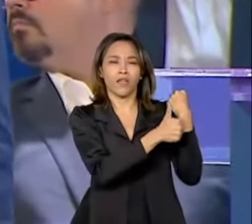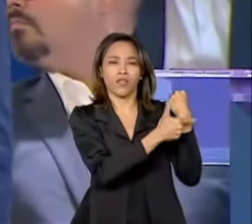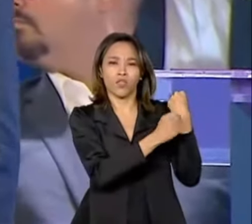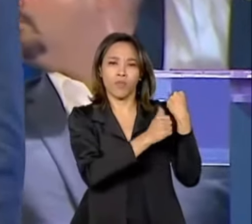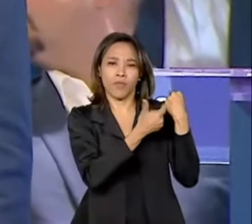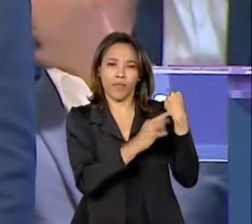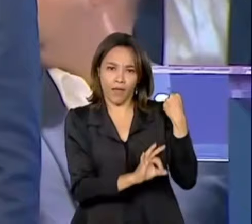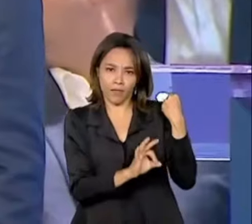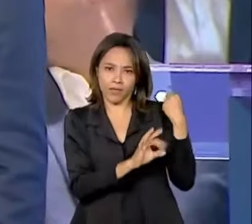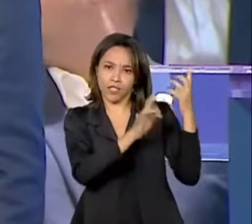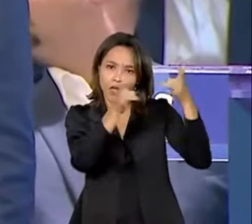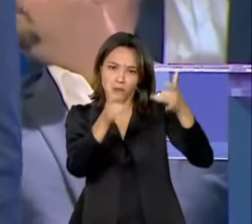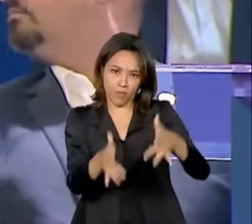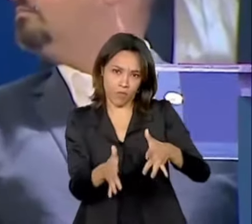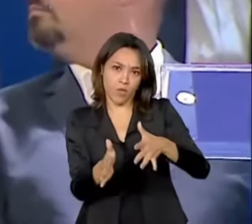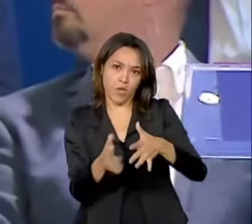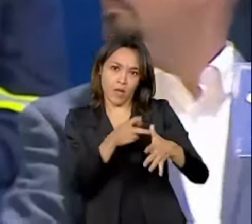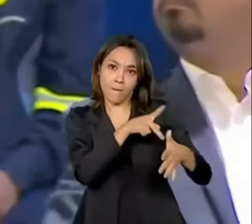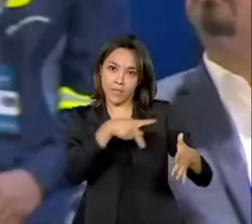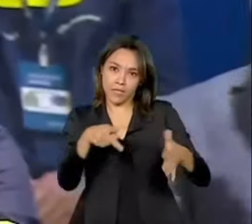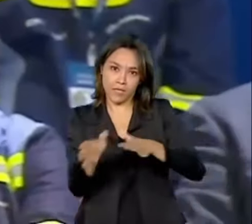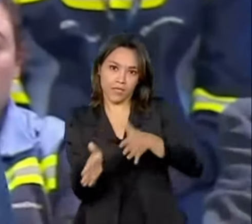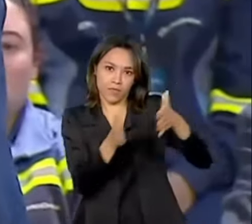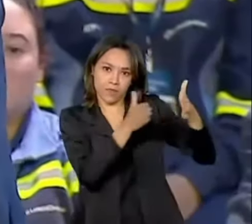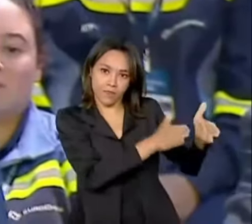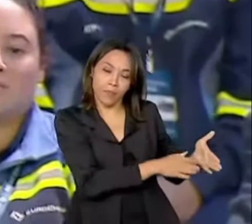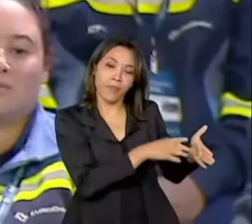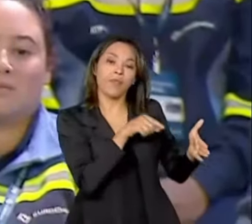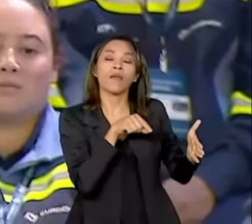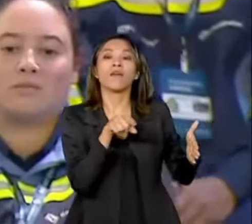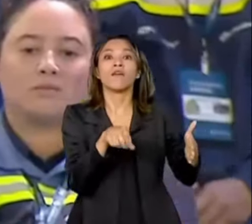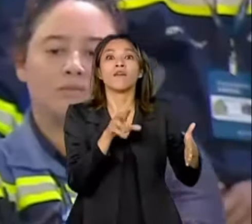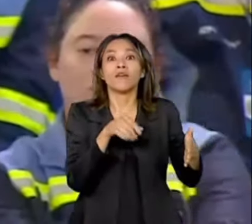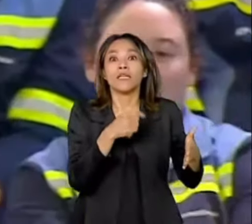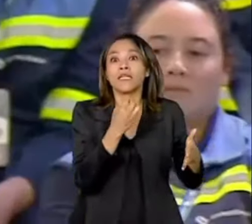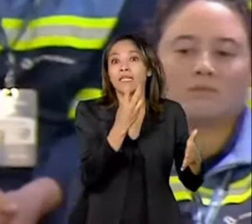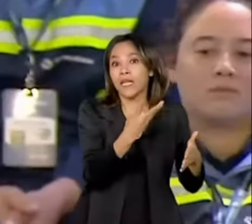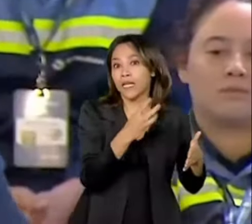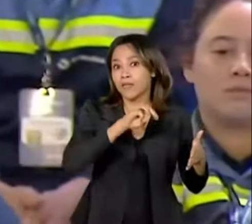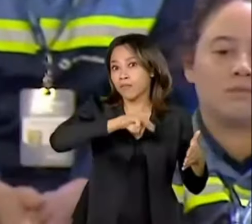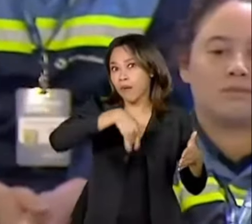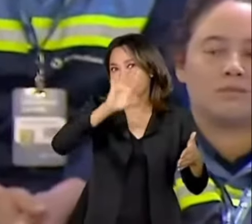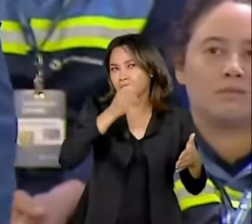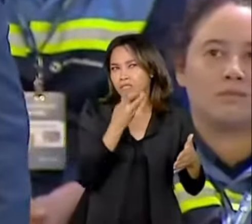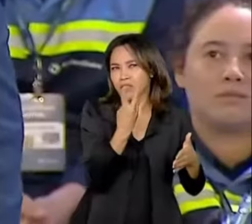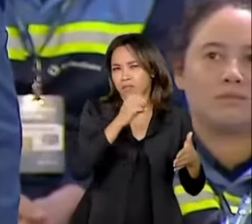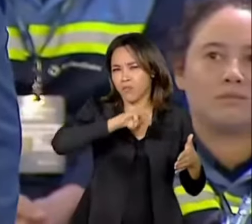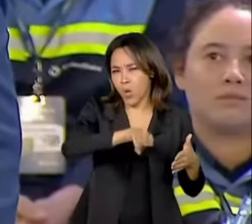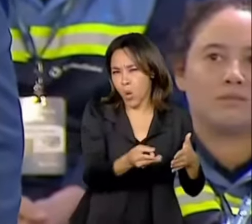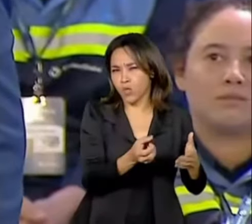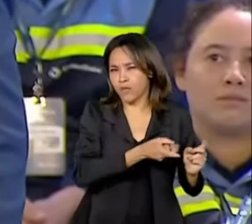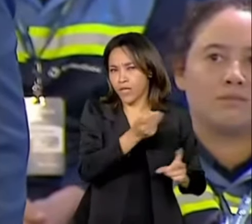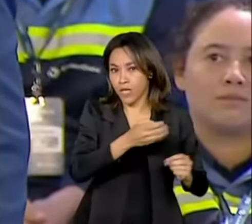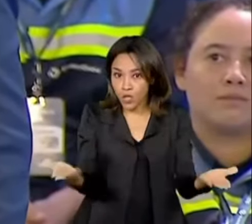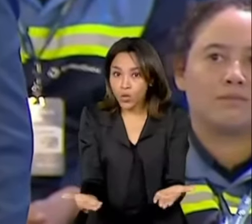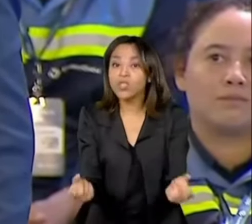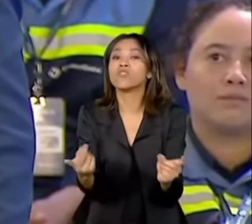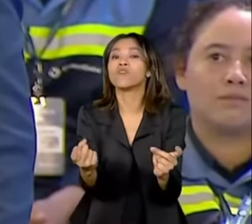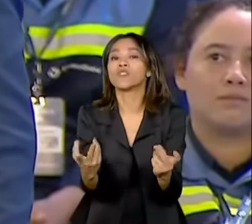sabem, a gente vendia 3 milhões e 800 mil carros por ano. Vocês sabem quantos carros a gente vende